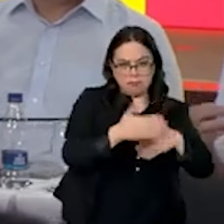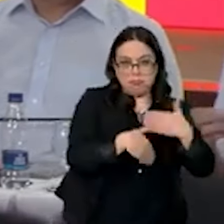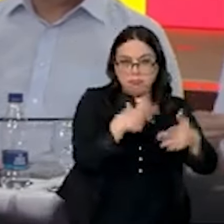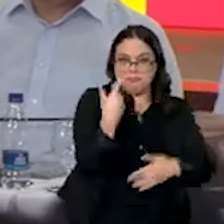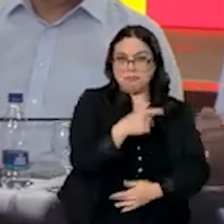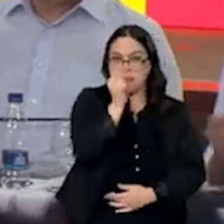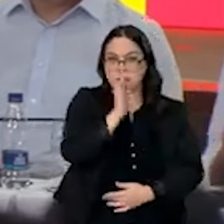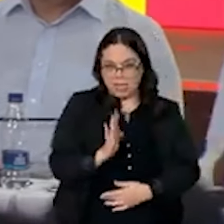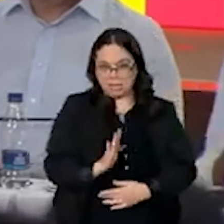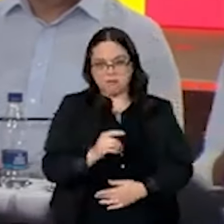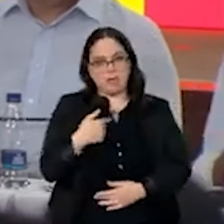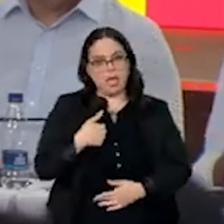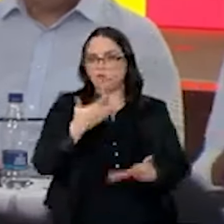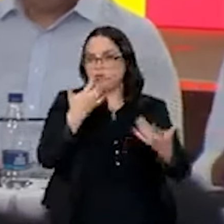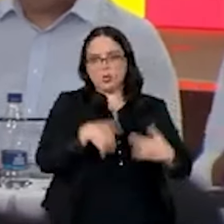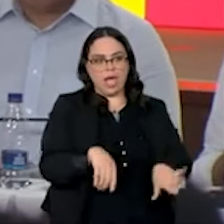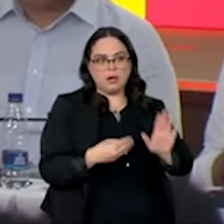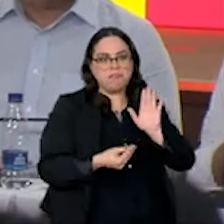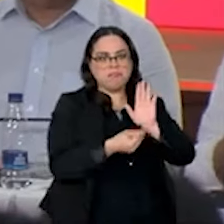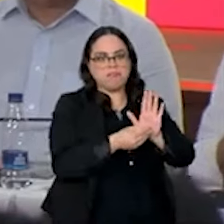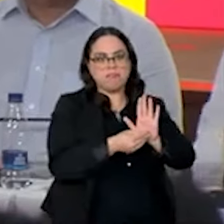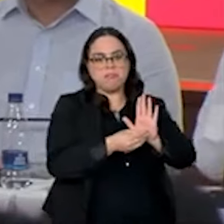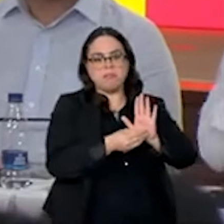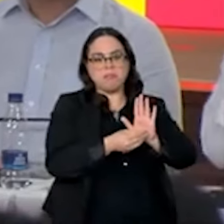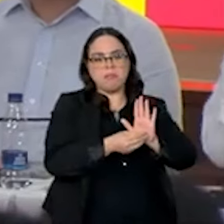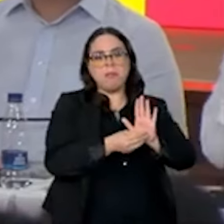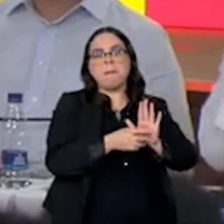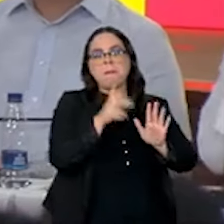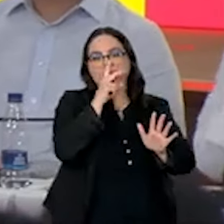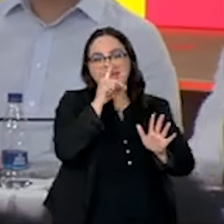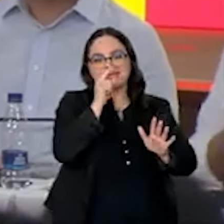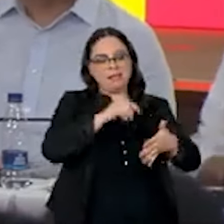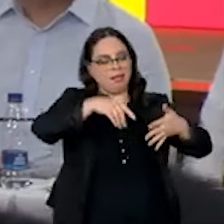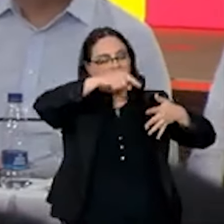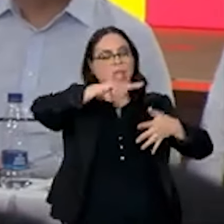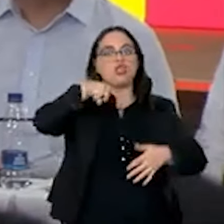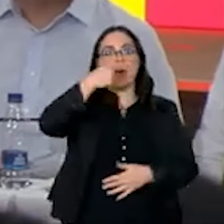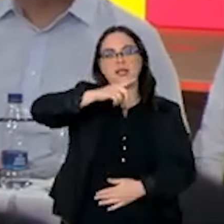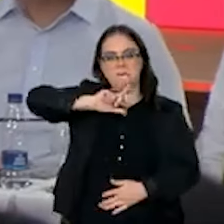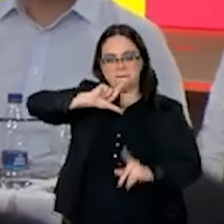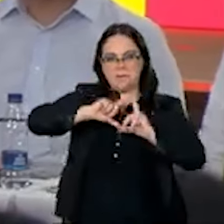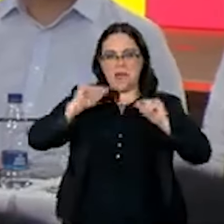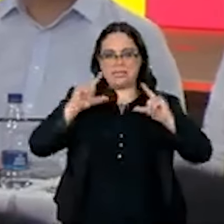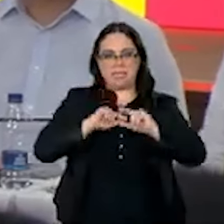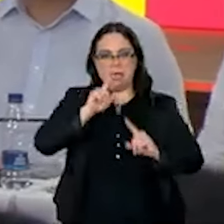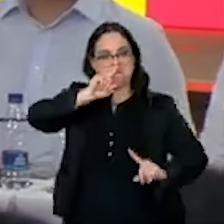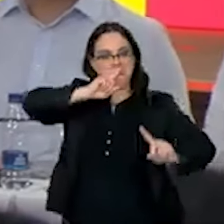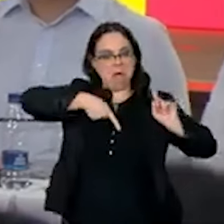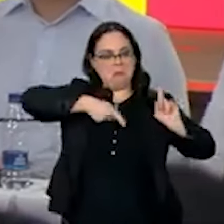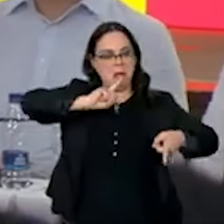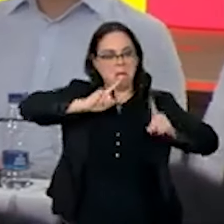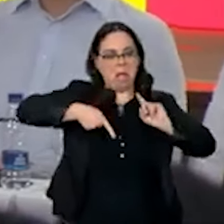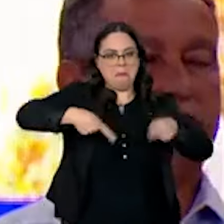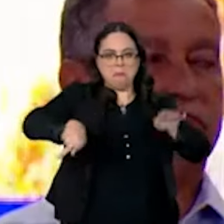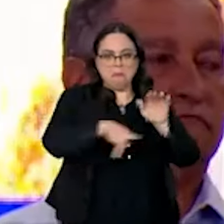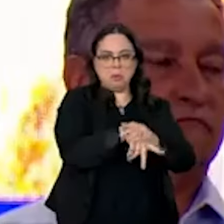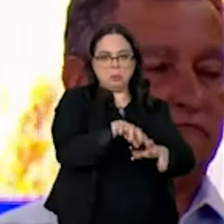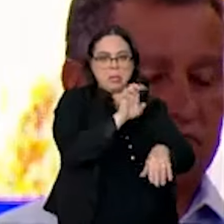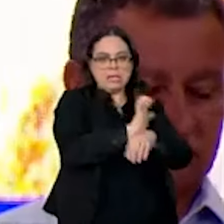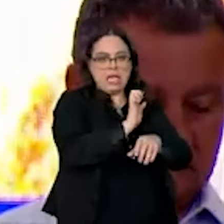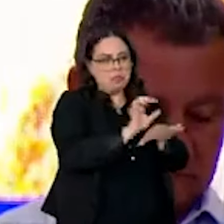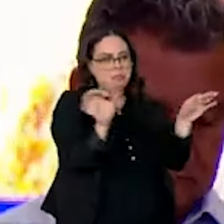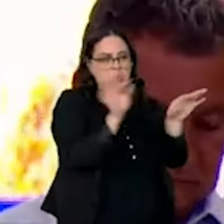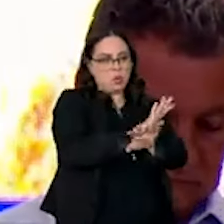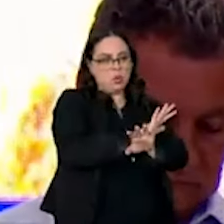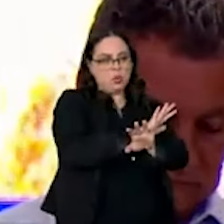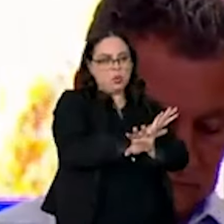crescimento. E eu não quero apresentar de baixo para cima, de cima para baixo. Aqui de Brasília, saber o que é bom para o estado, ou